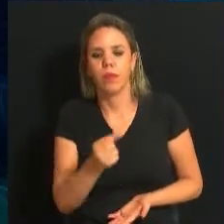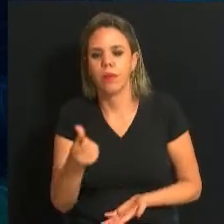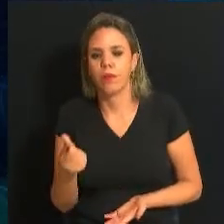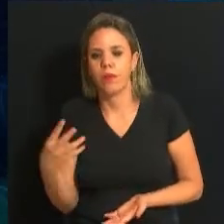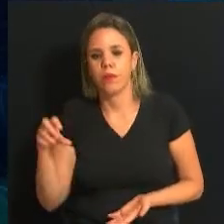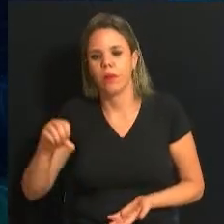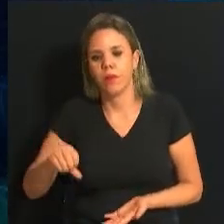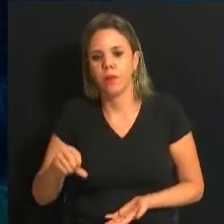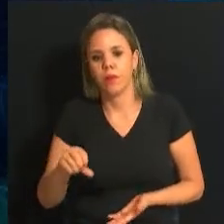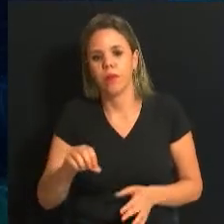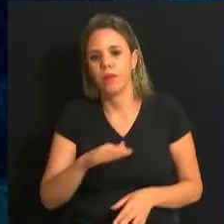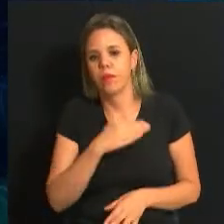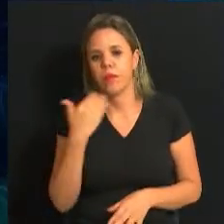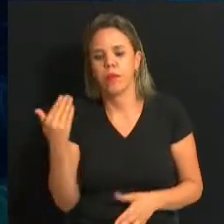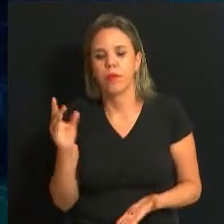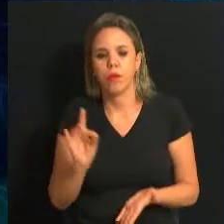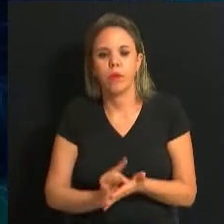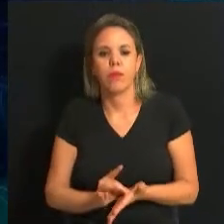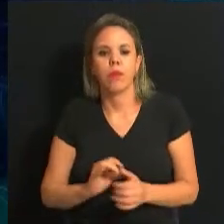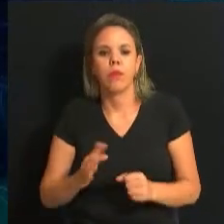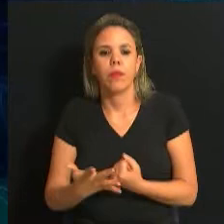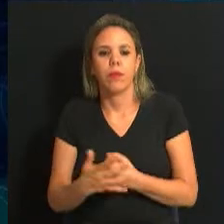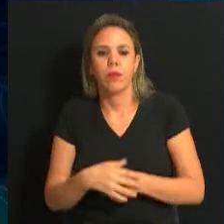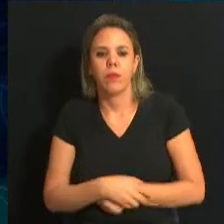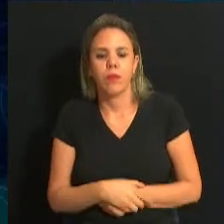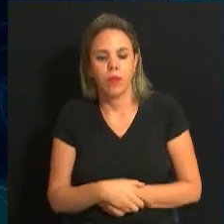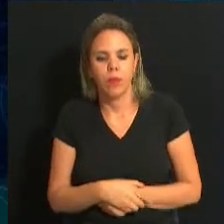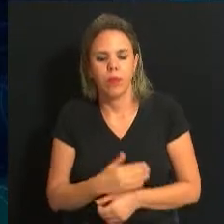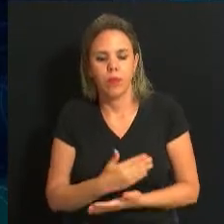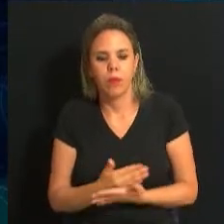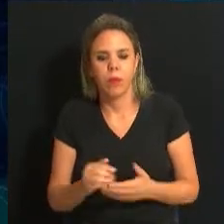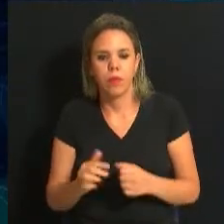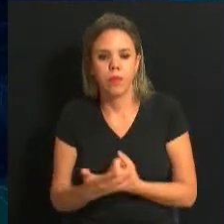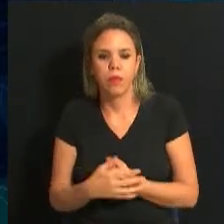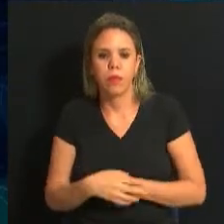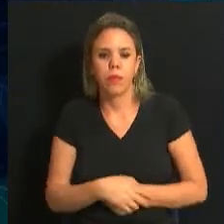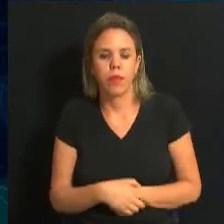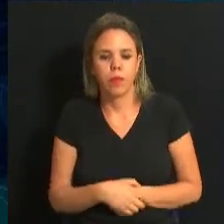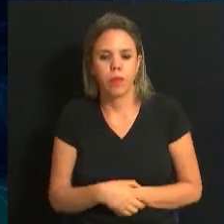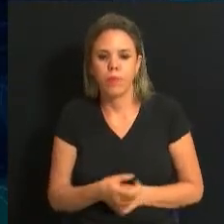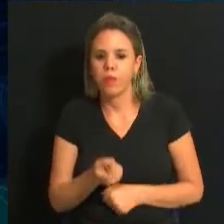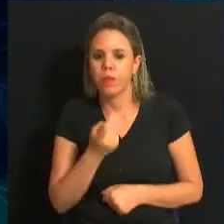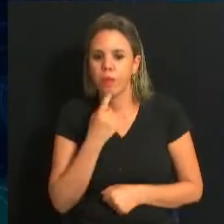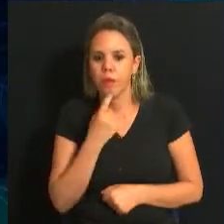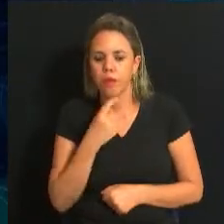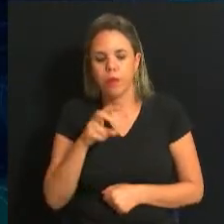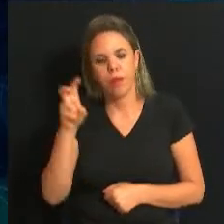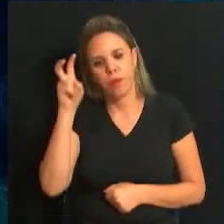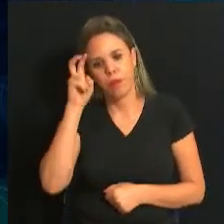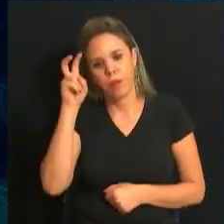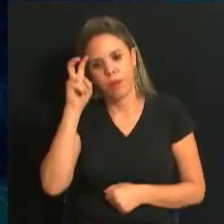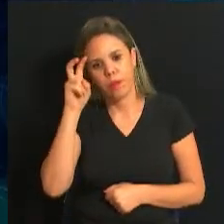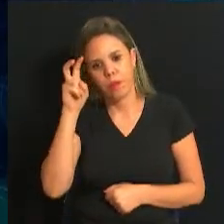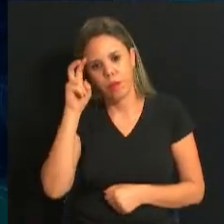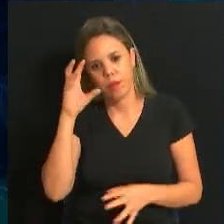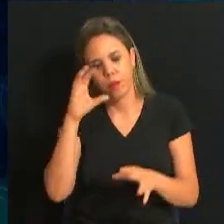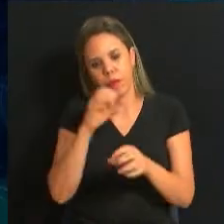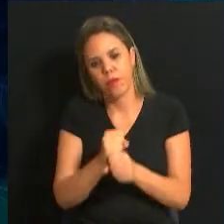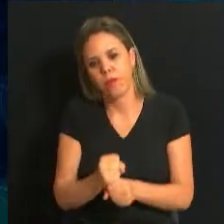11.869 mortes confirmadas pela Covid-19 desde o início da pandemia, e Campinas, nesta quinta-feira, somou